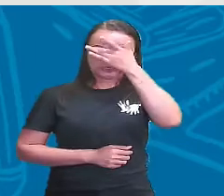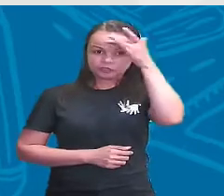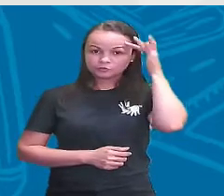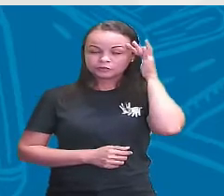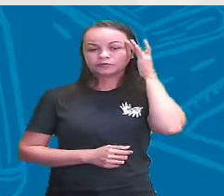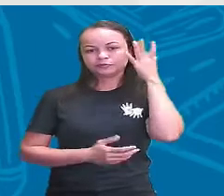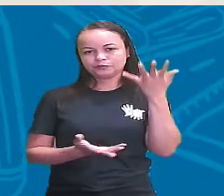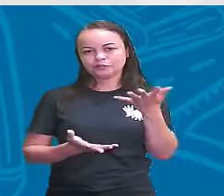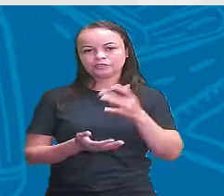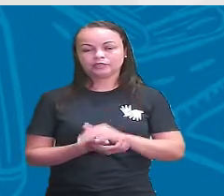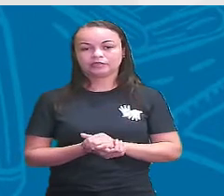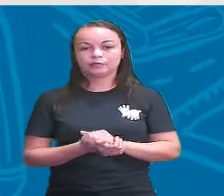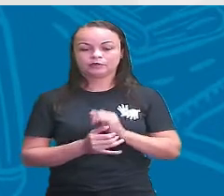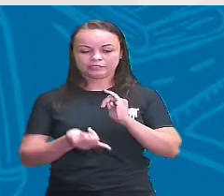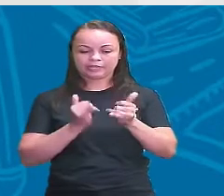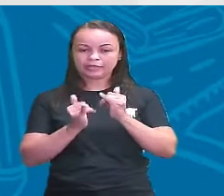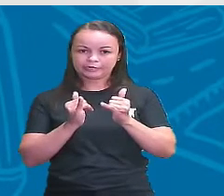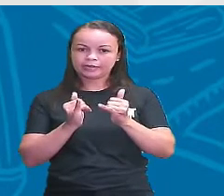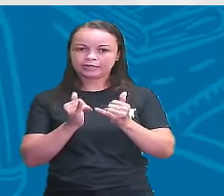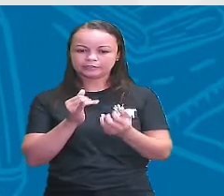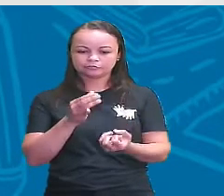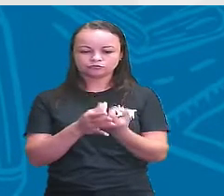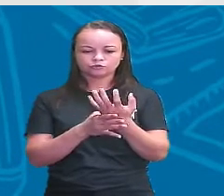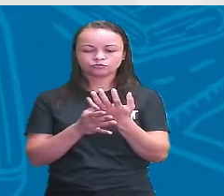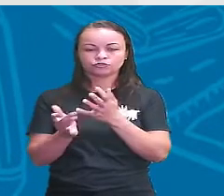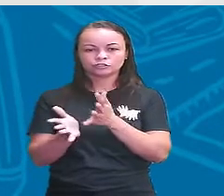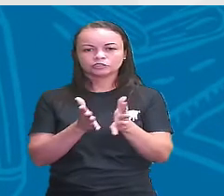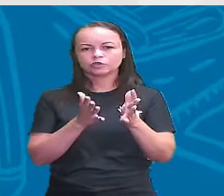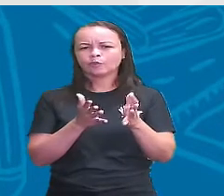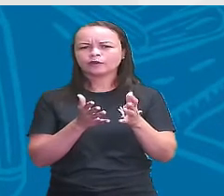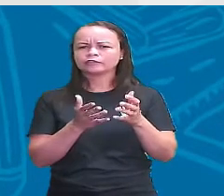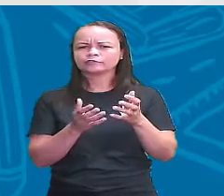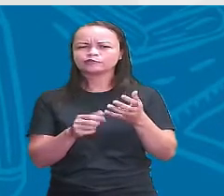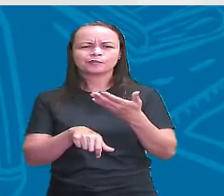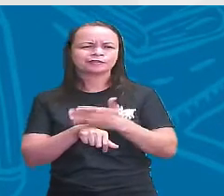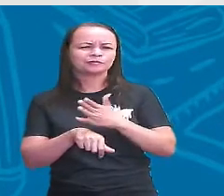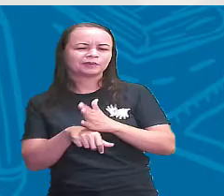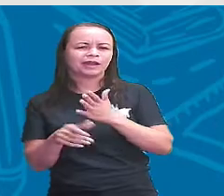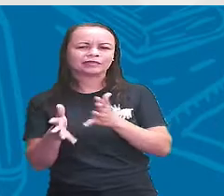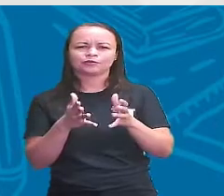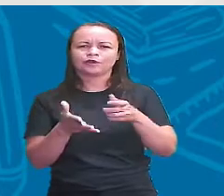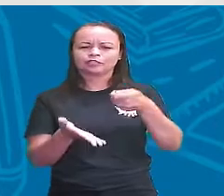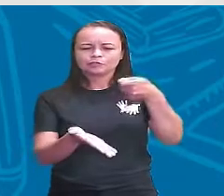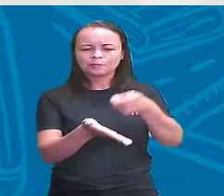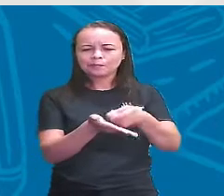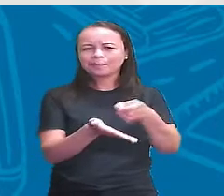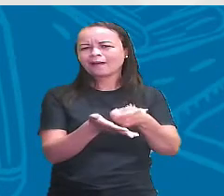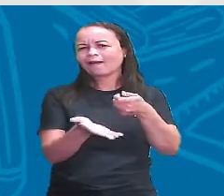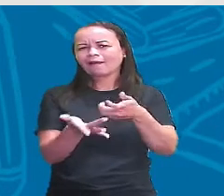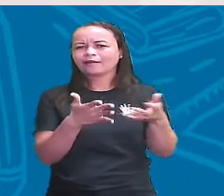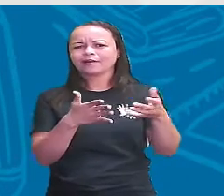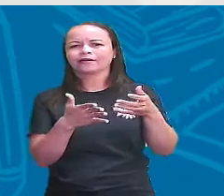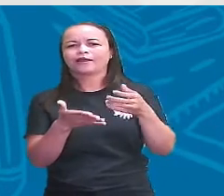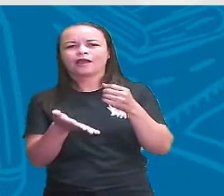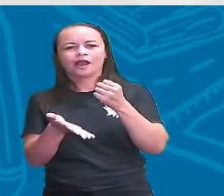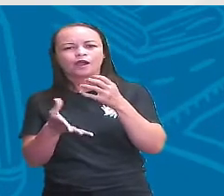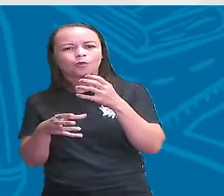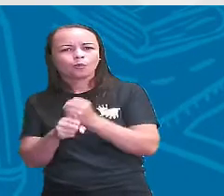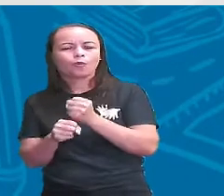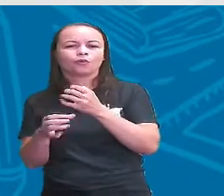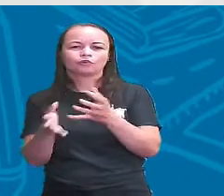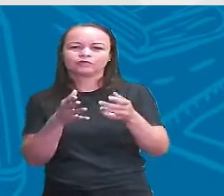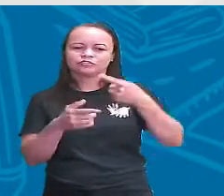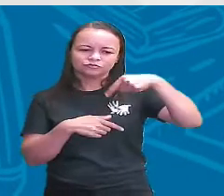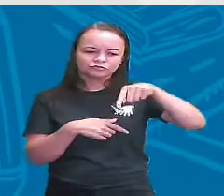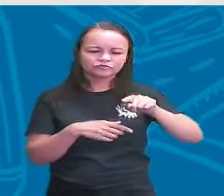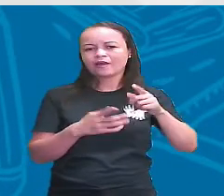internet surgiu, hoje em dia tudo é tão mais prático. A gente faz tudo pela internet, a gente paga a conta, a gente vai até para o médico pela internet. Então,